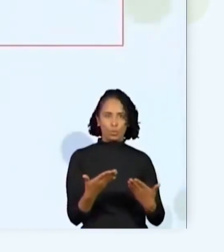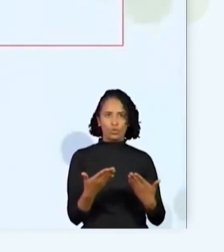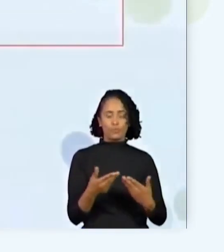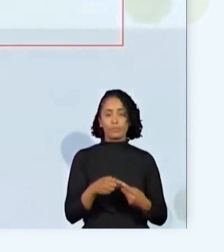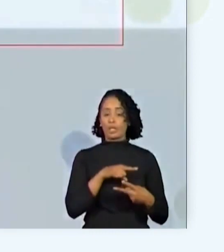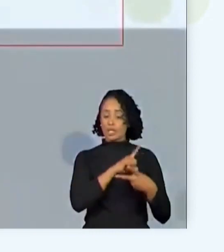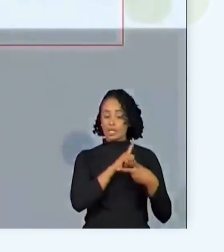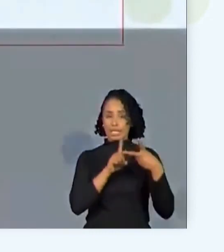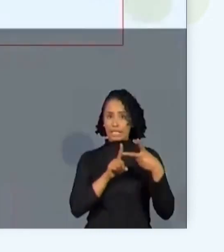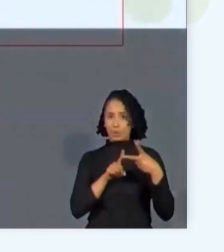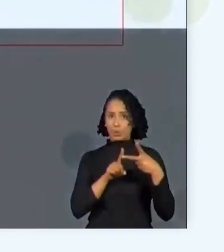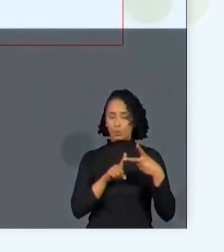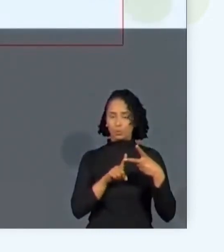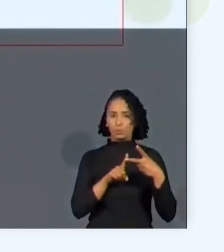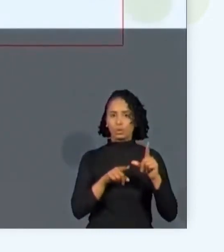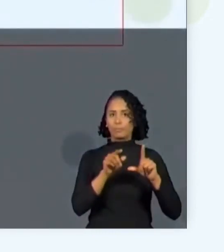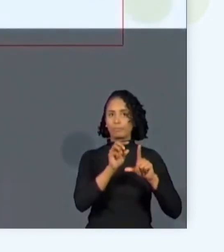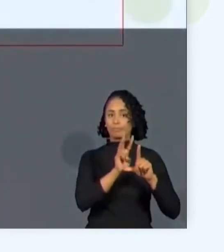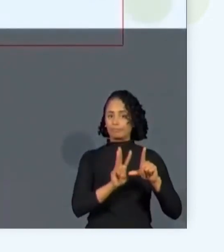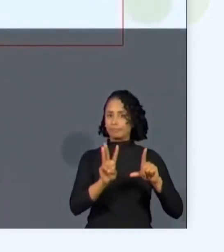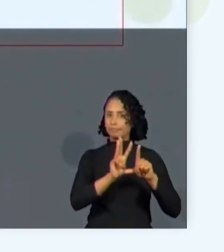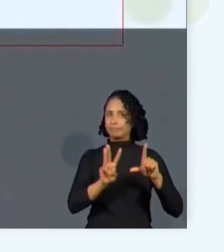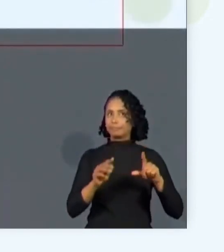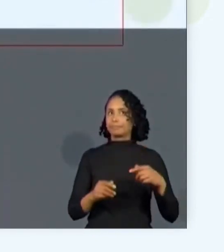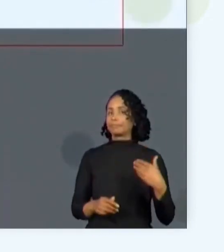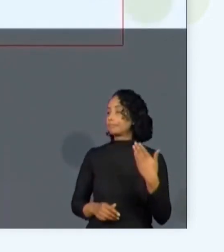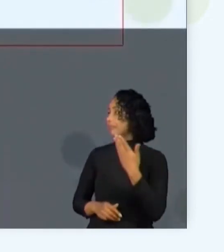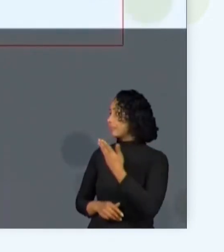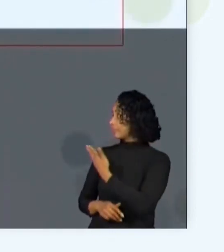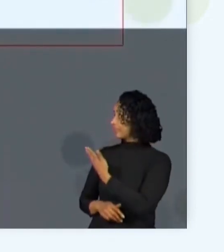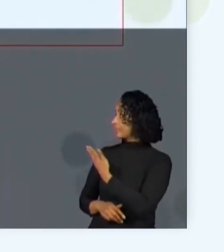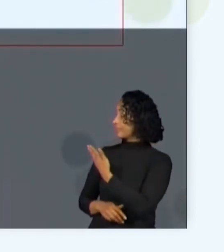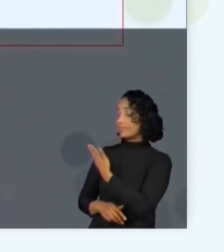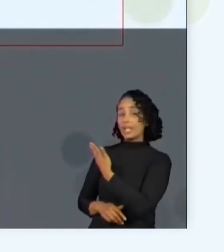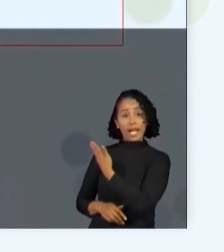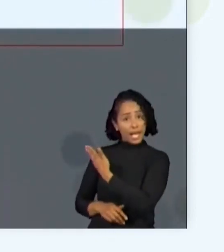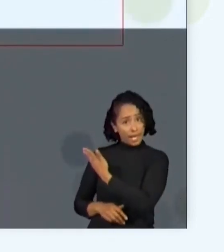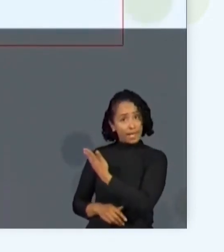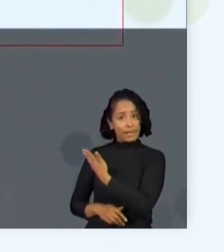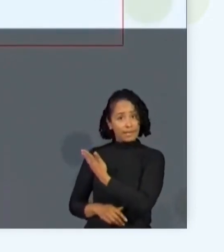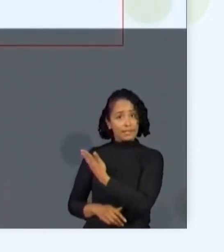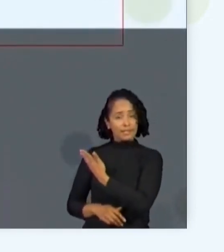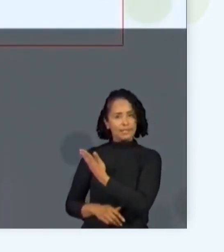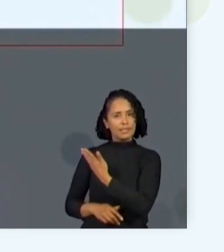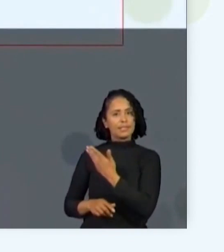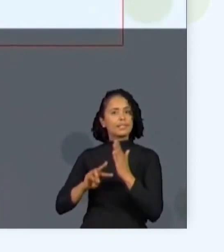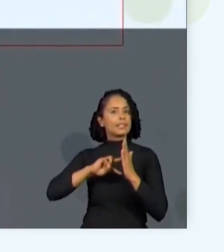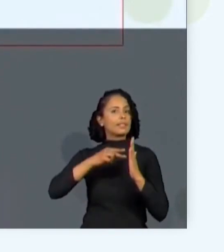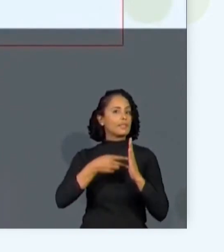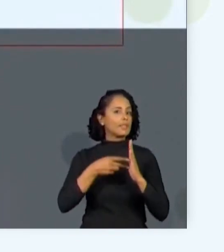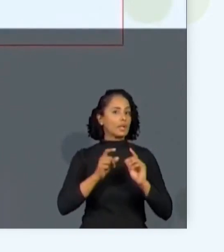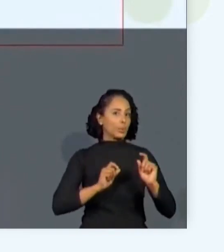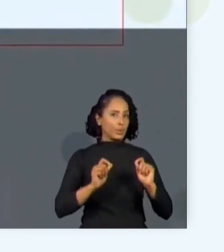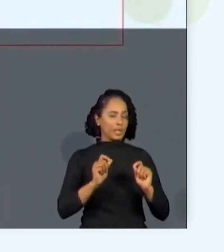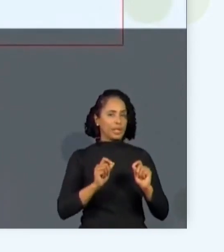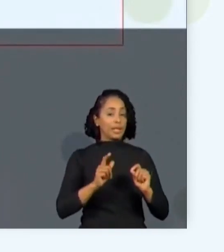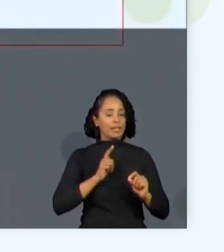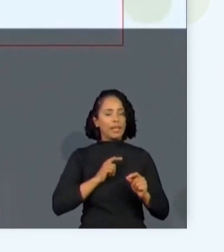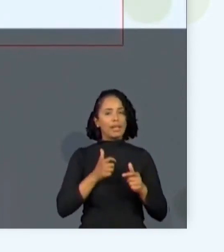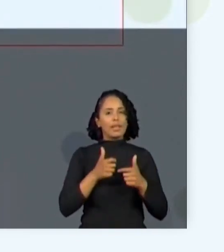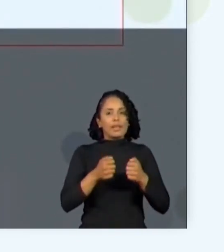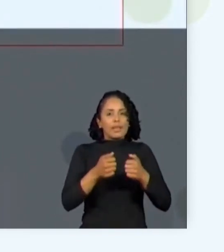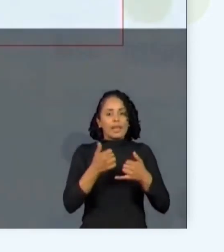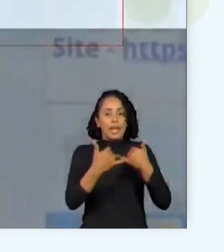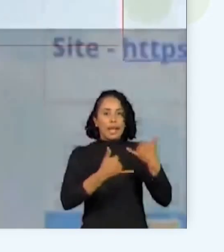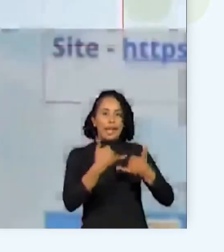vocês utilizarem é o Sudoreal, tá? Esse site Sudoreal, ele representa uma questão de gamificação,